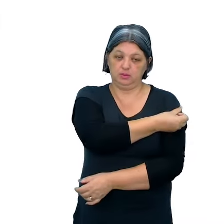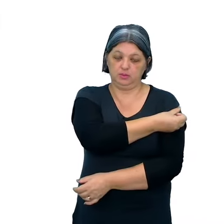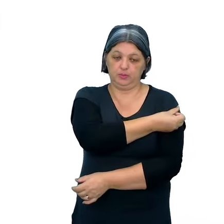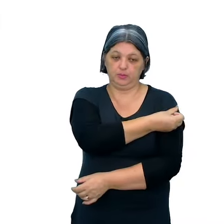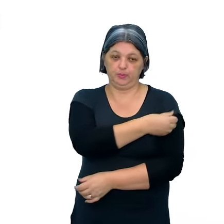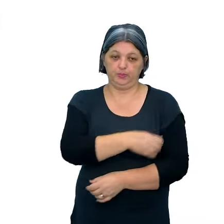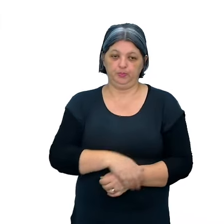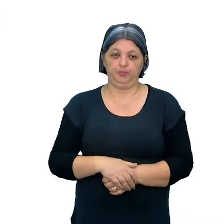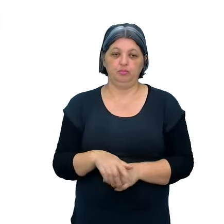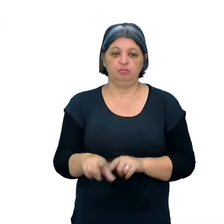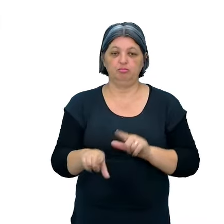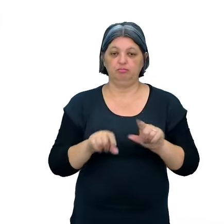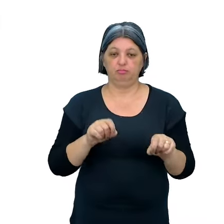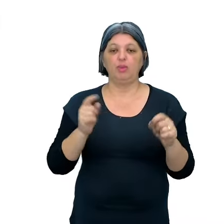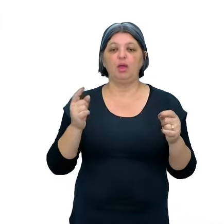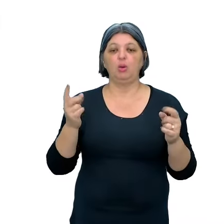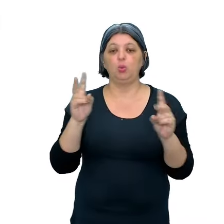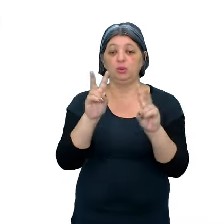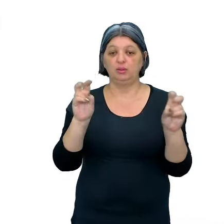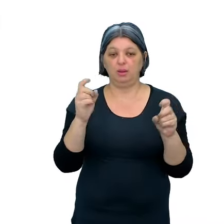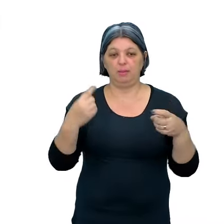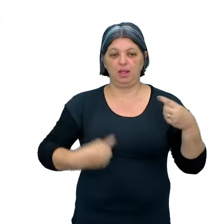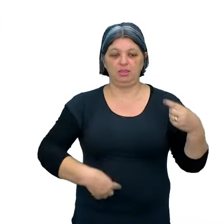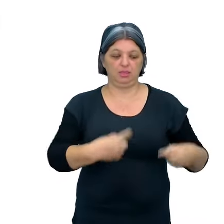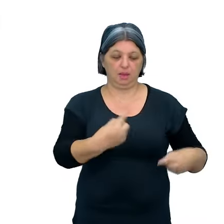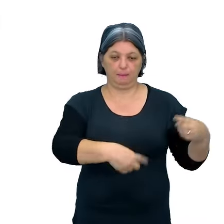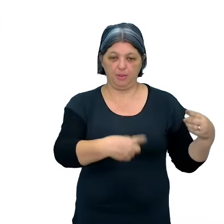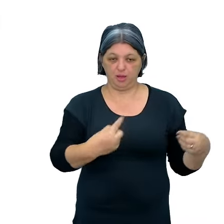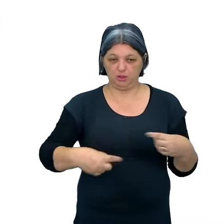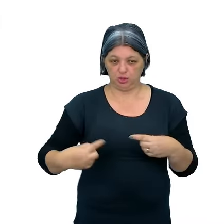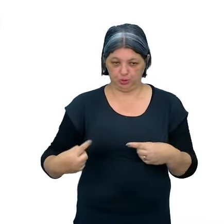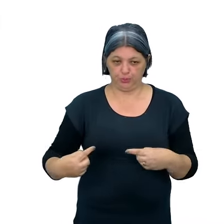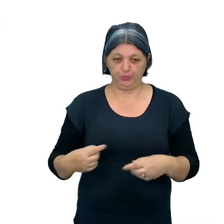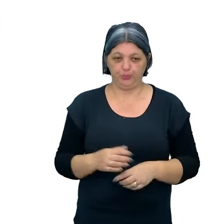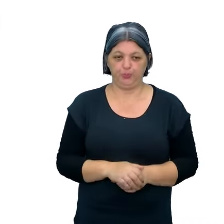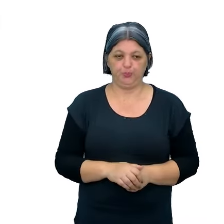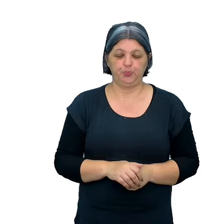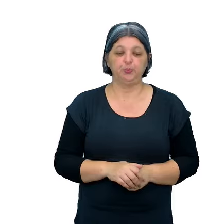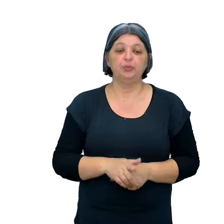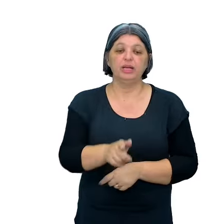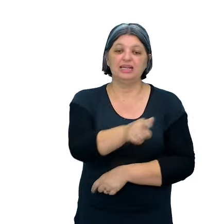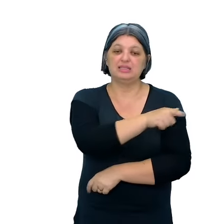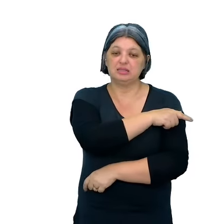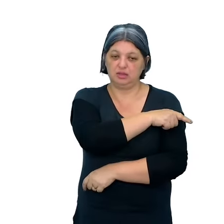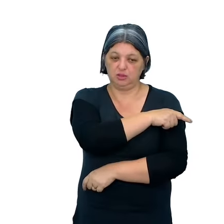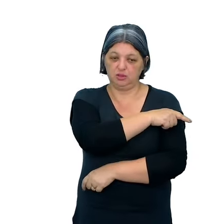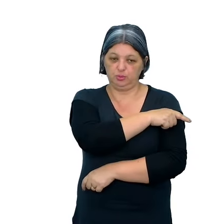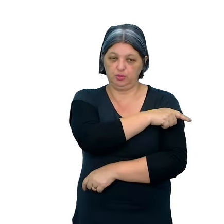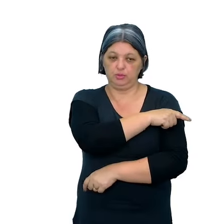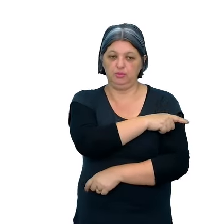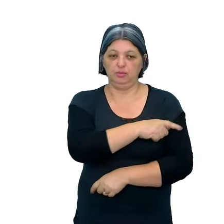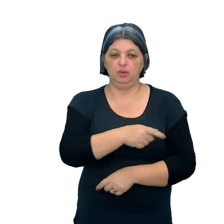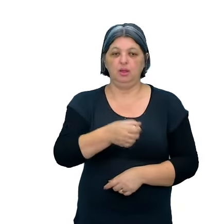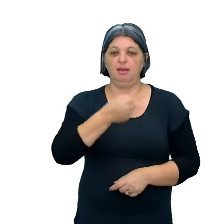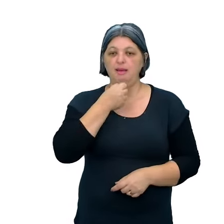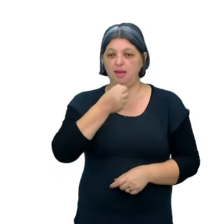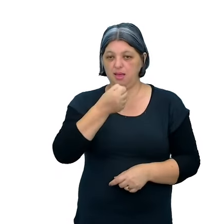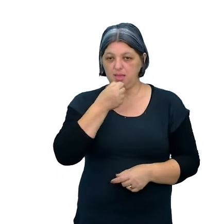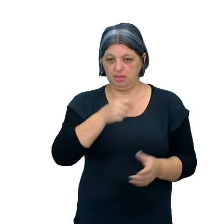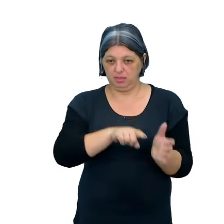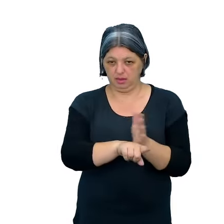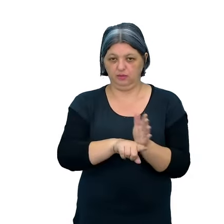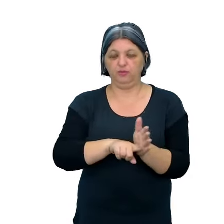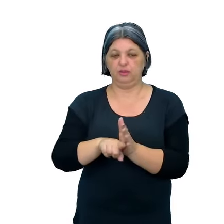nós selecionamos foi o debate, tá? Sobre temas polêmicos. No 7º ano, é a entrevista que está inserida